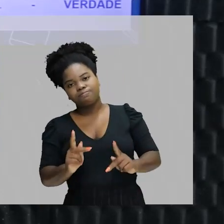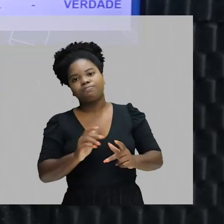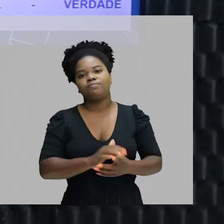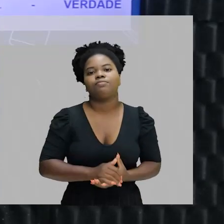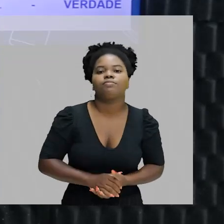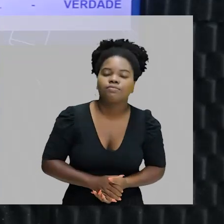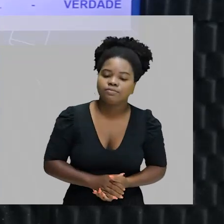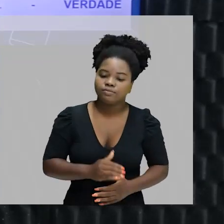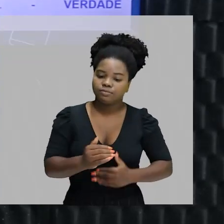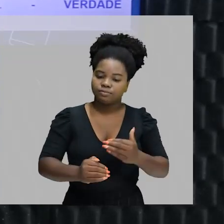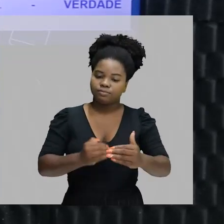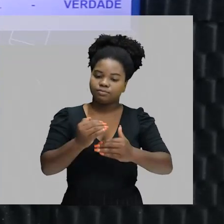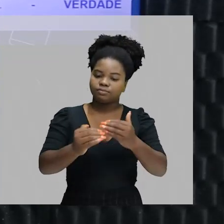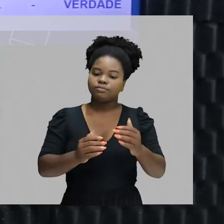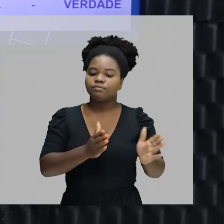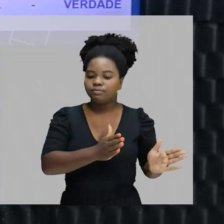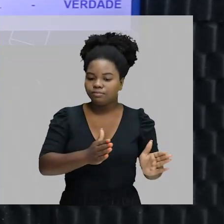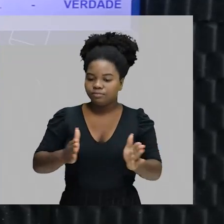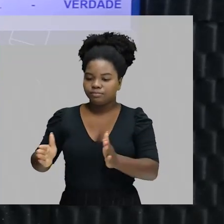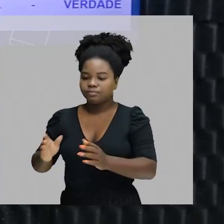Este processo ele é chamado de